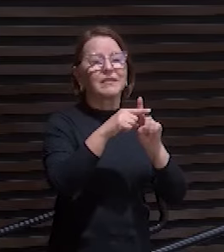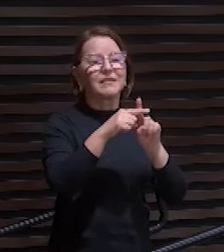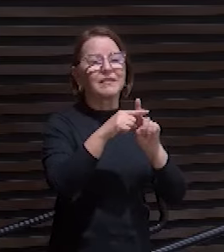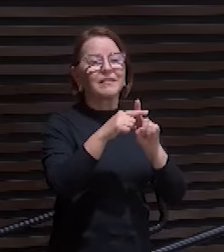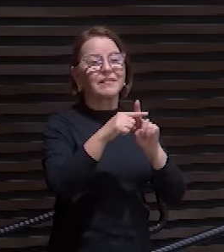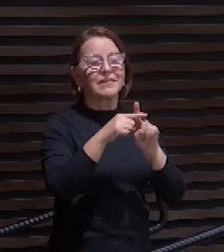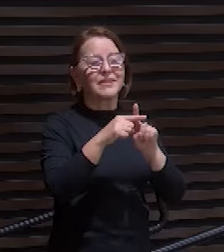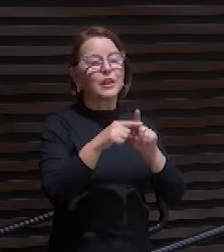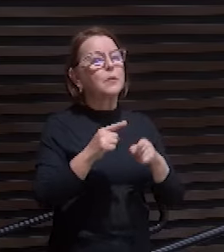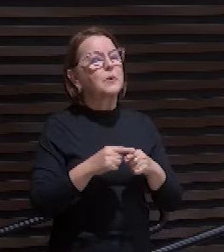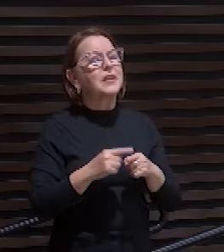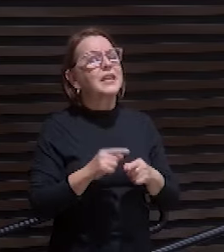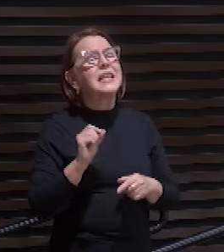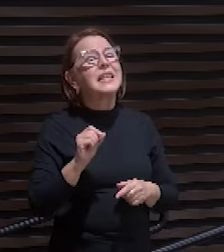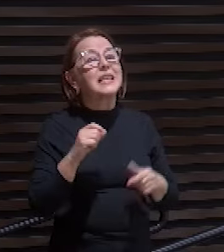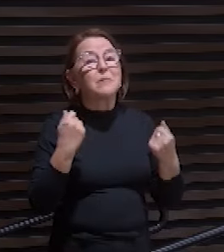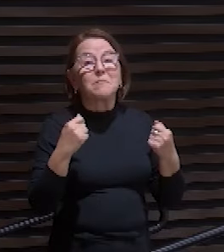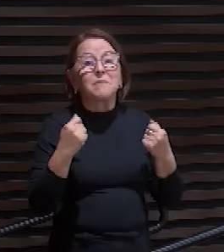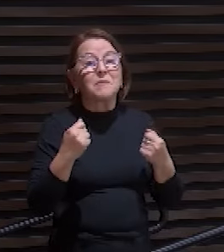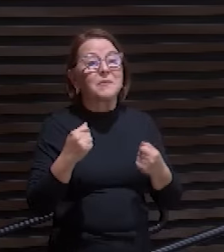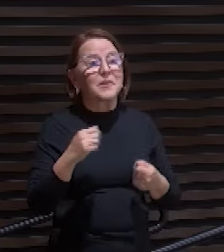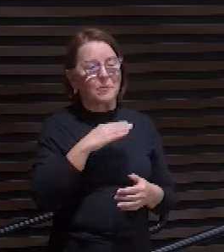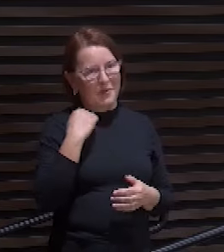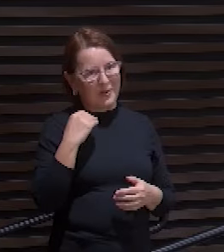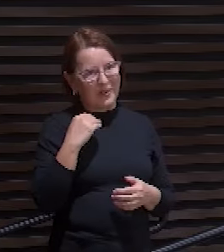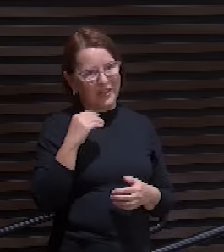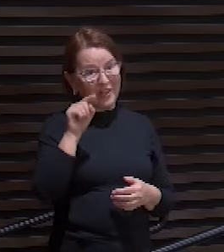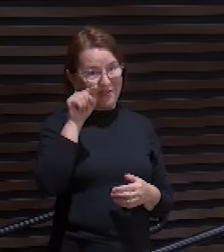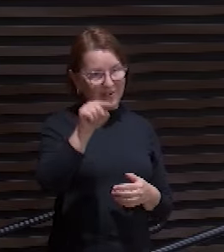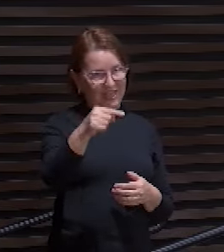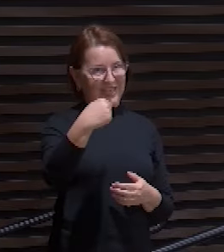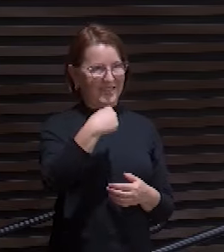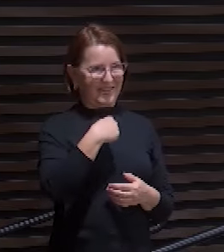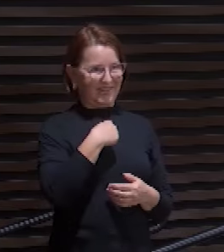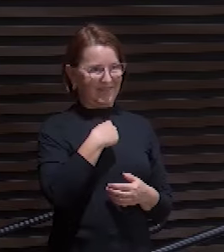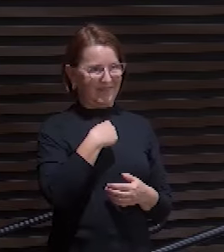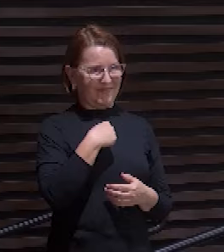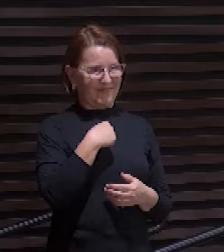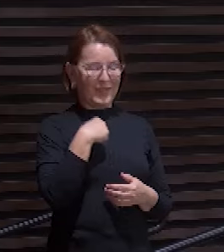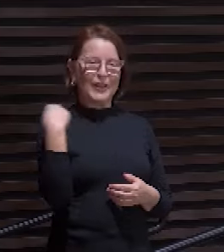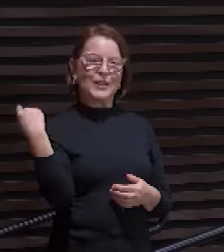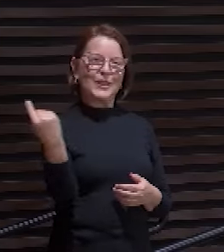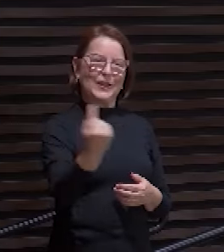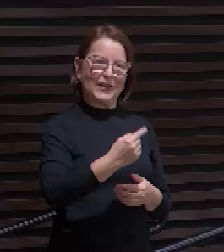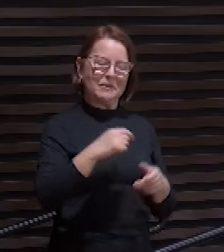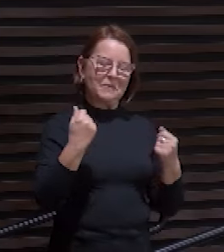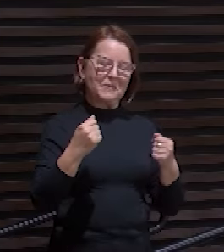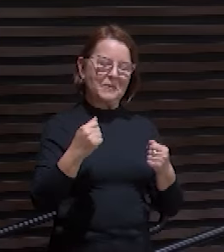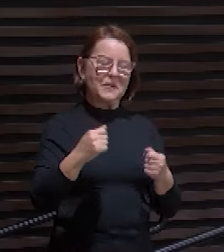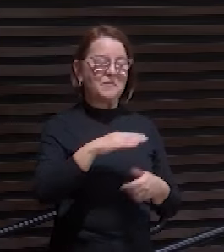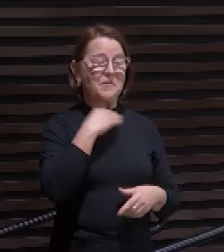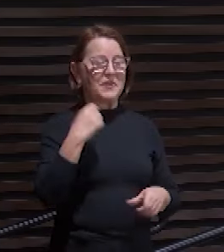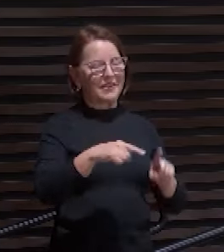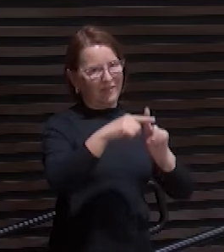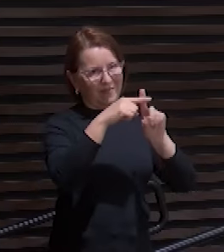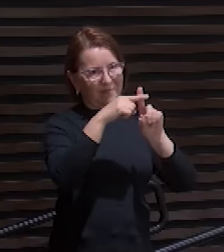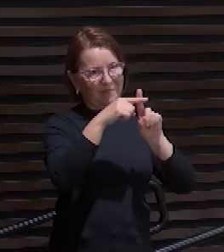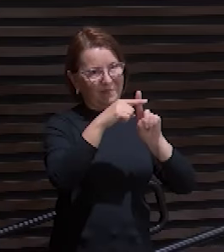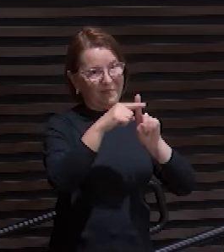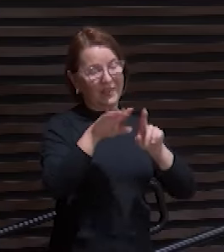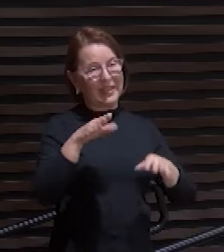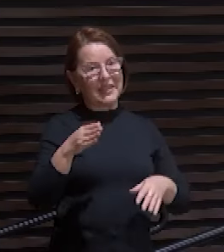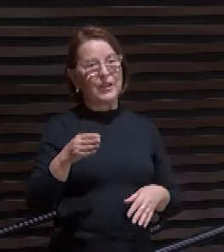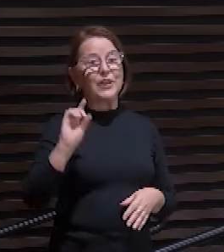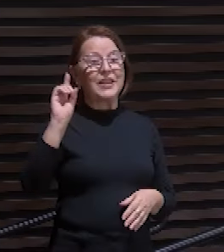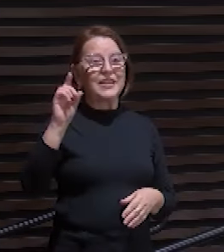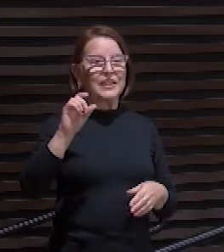Porque quem tinha que morrer? Você, eu. Nós tínhamos que morrer naquela cruz. Então o que Deus